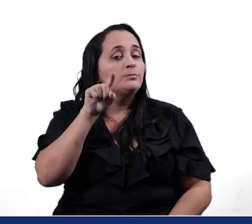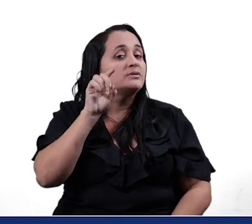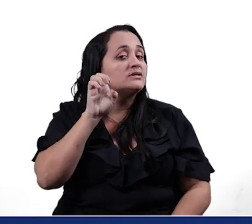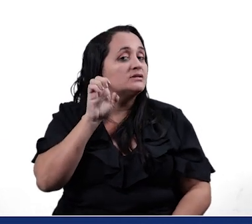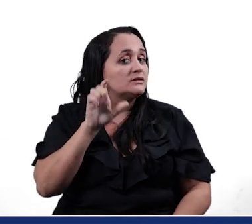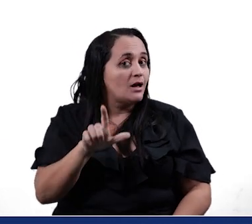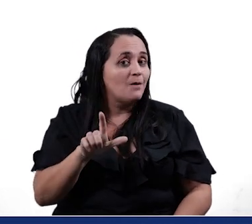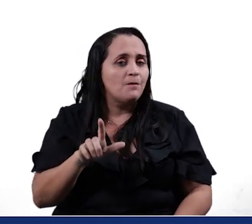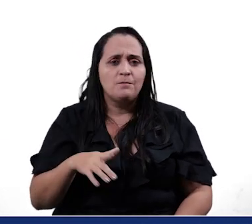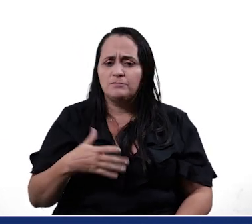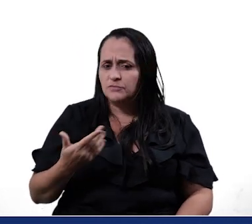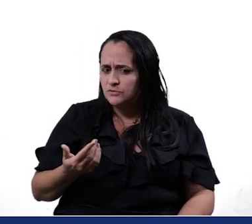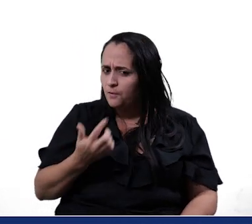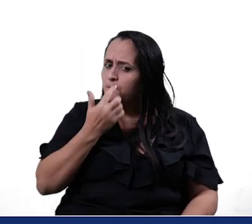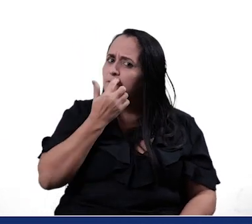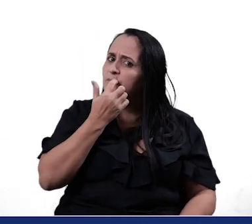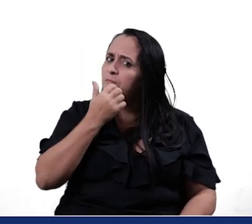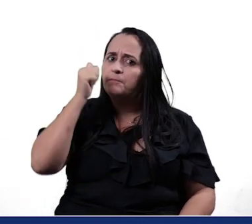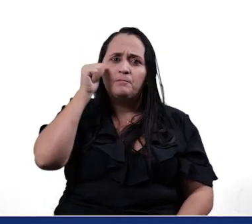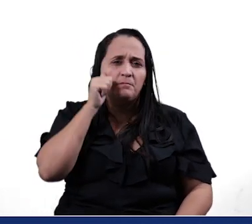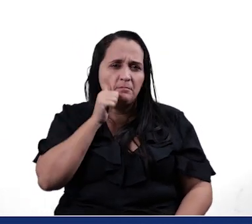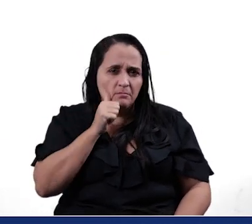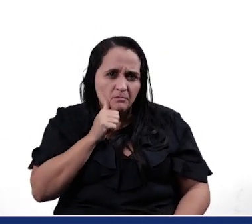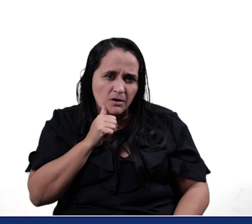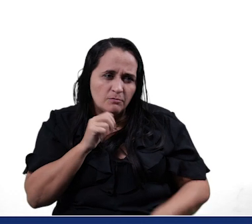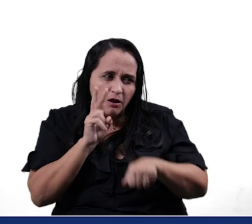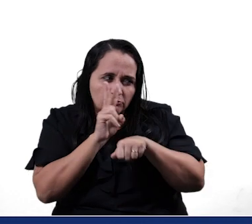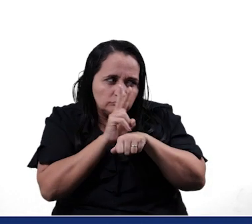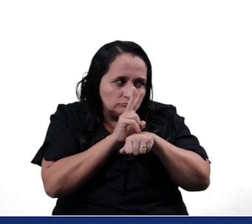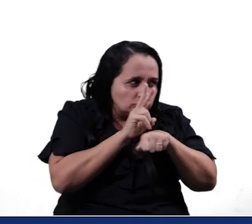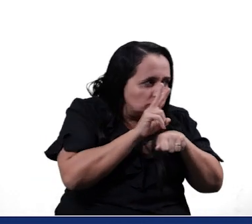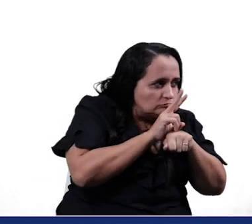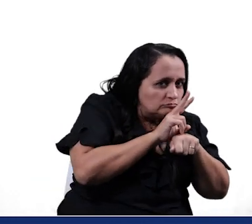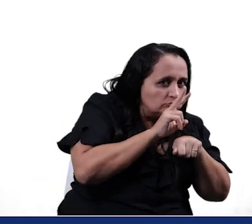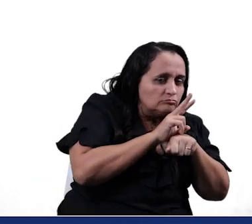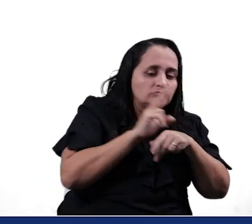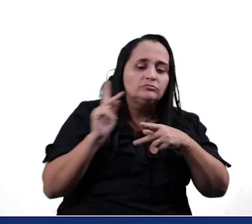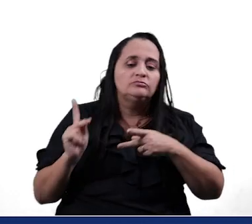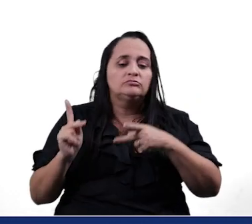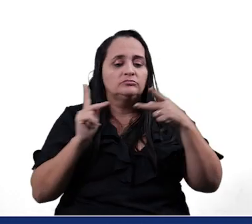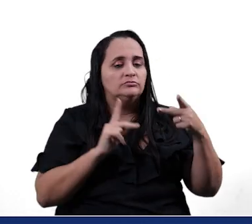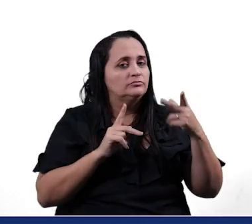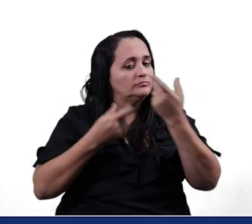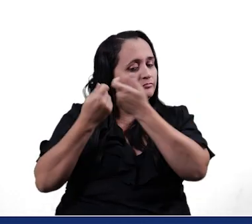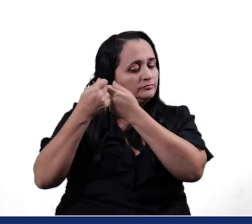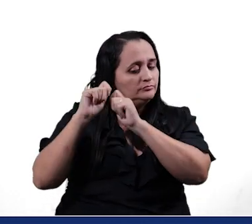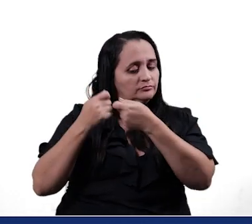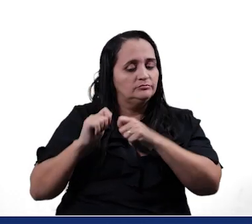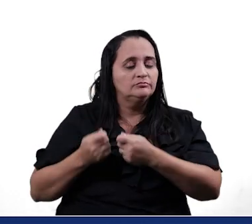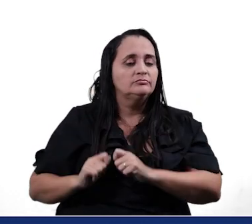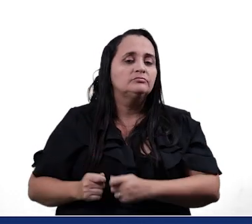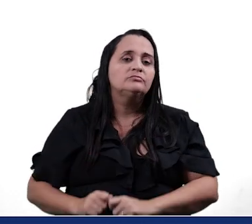feiticeira. Ela fica sendo visitada apenas pela vilã, que utiliza as tranças, né? As tranças dela,